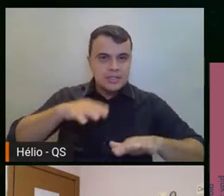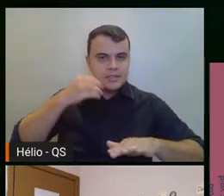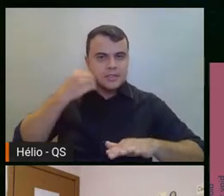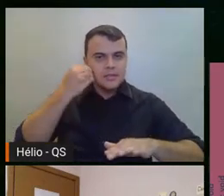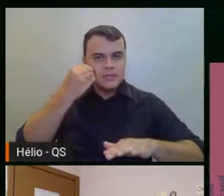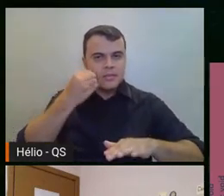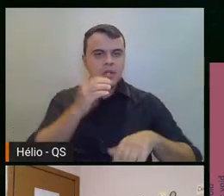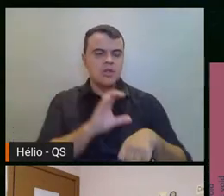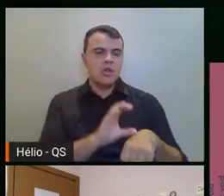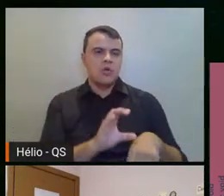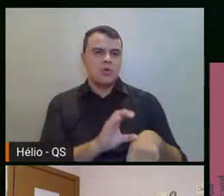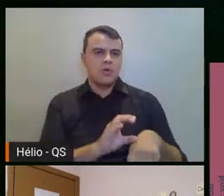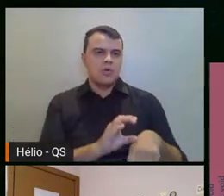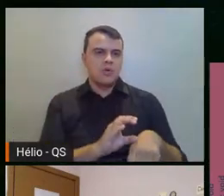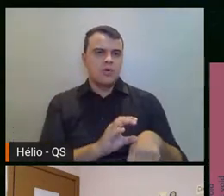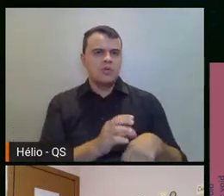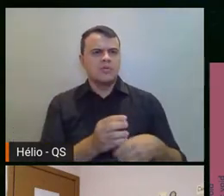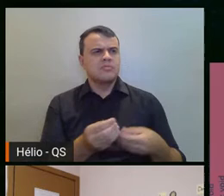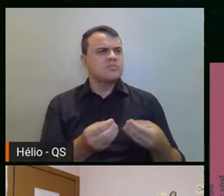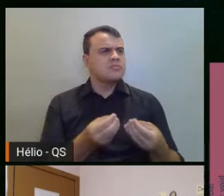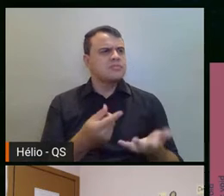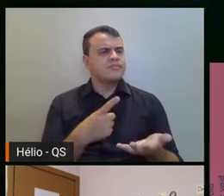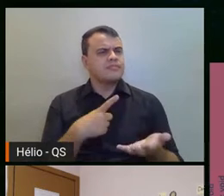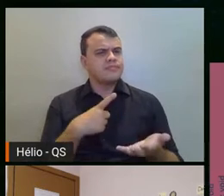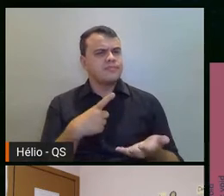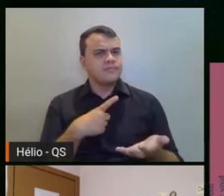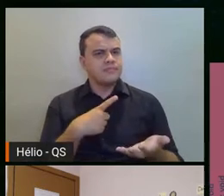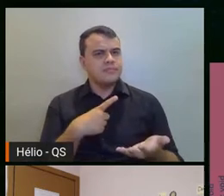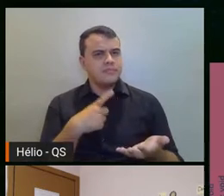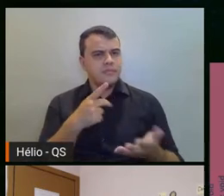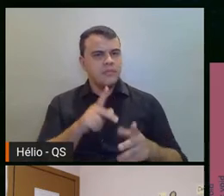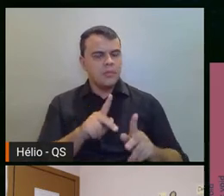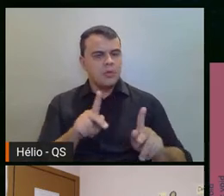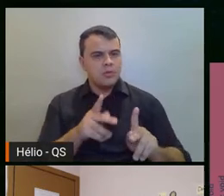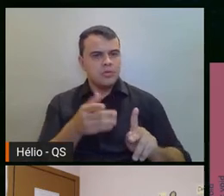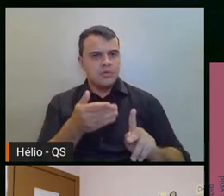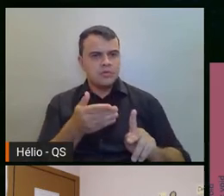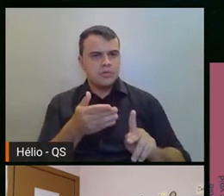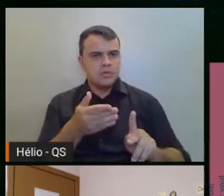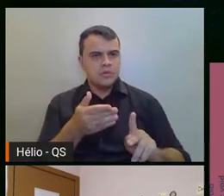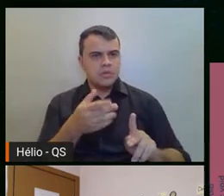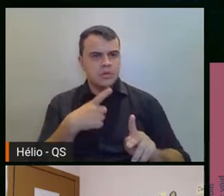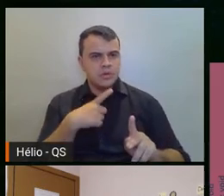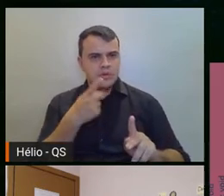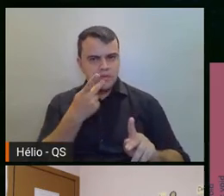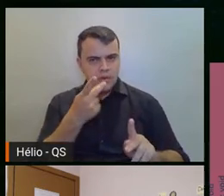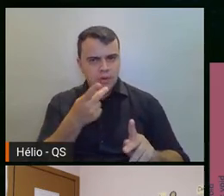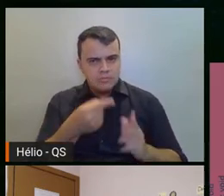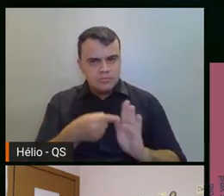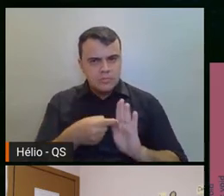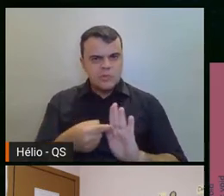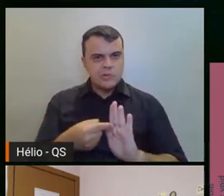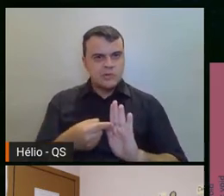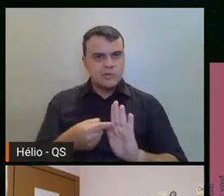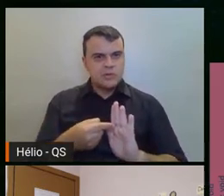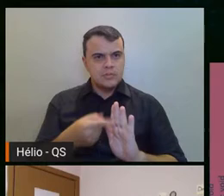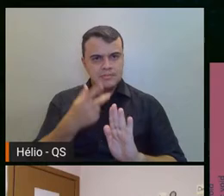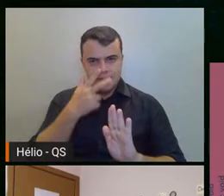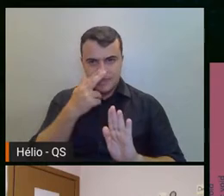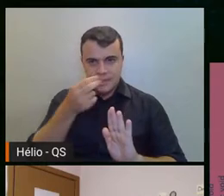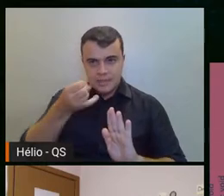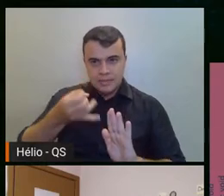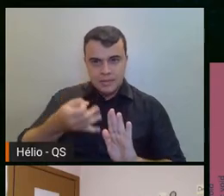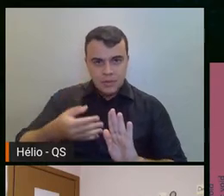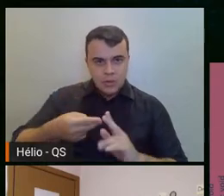da boscamp você fala Poxa Felipe mas o professor ali né o expert ali ele mostrou alguma coisa e ele citou